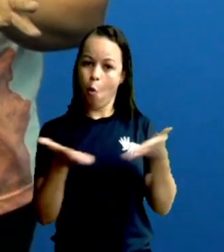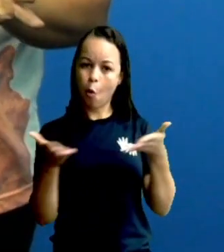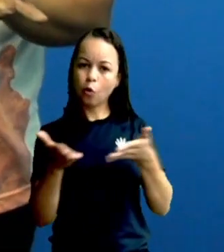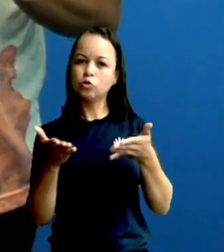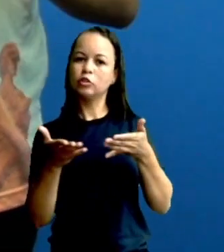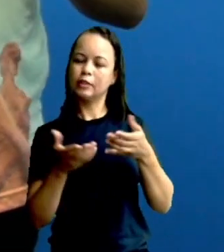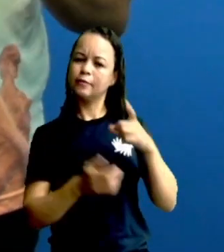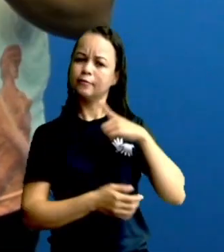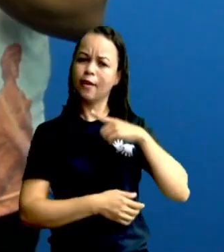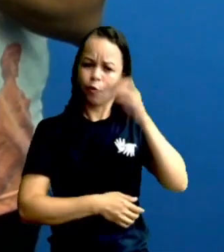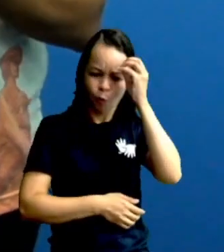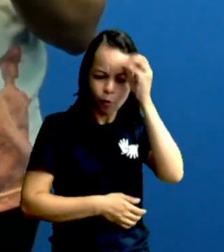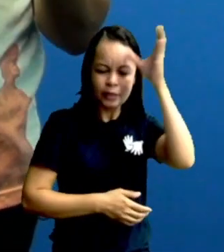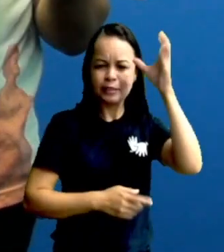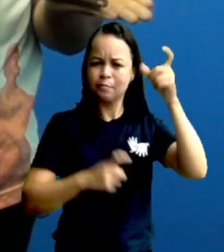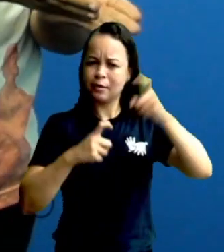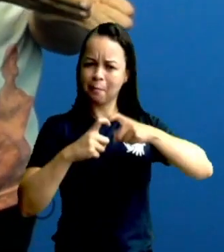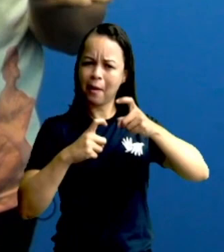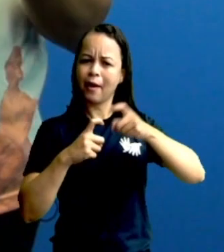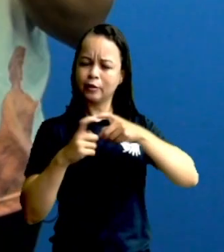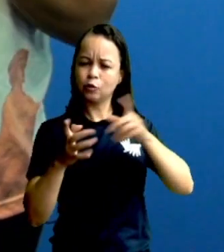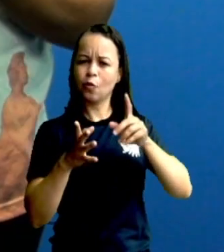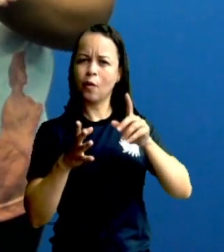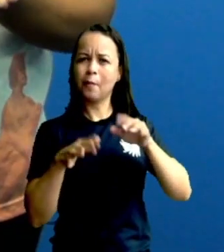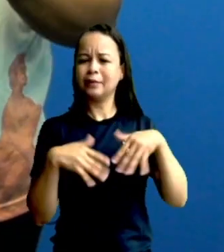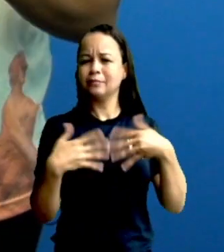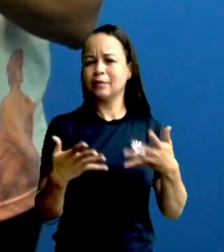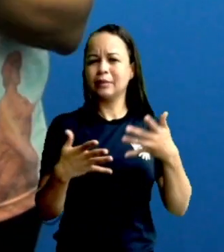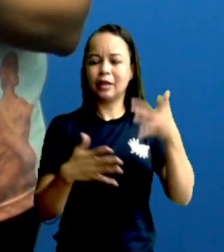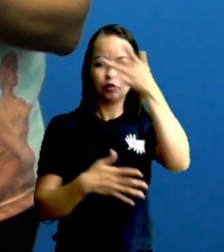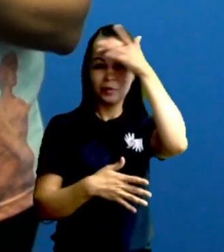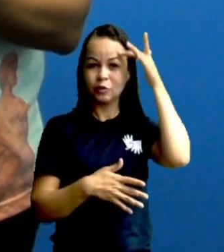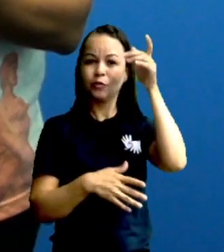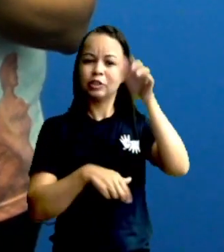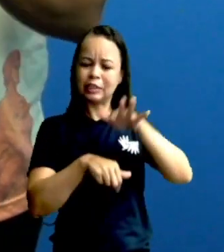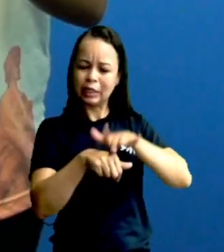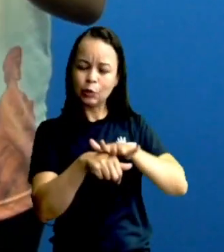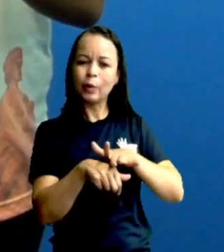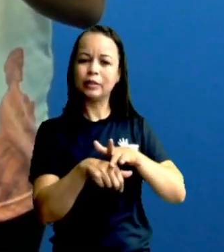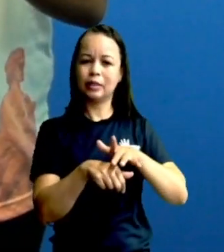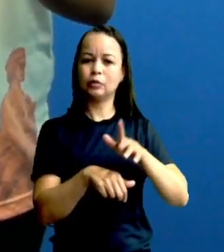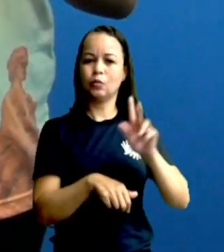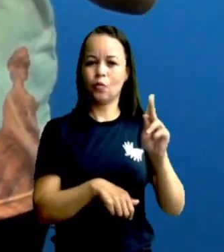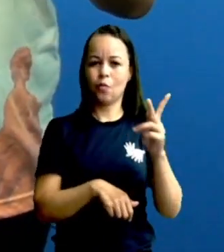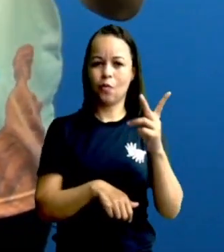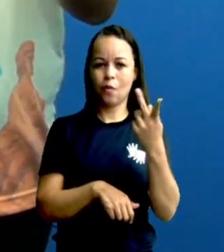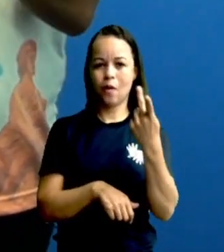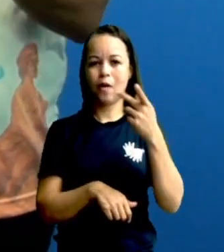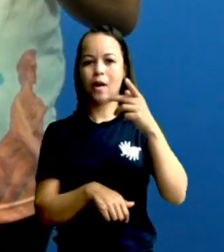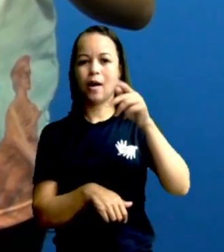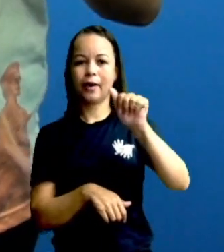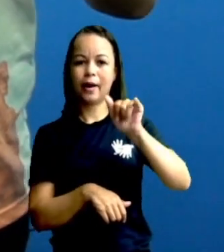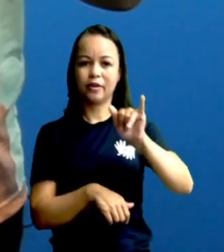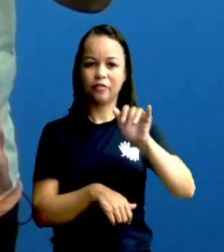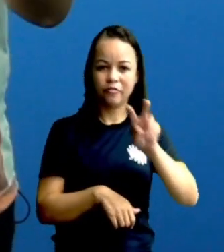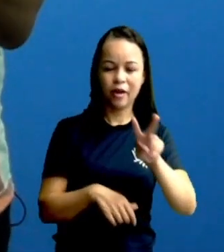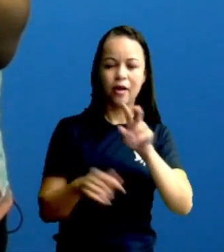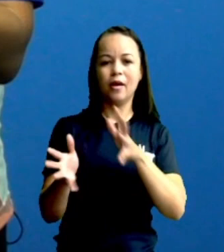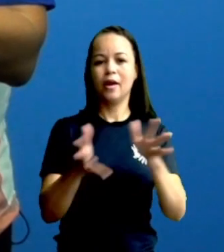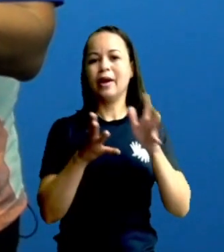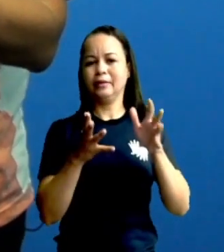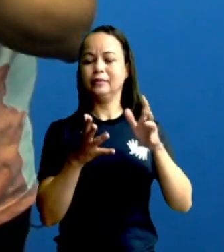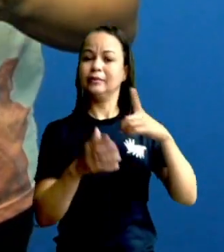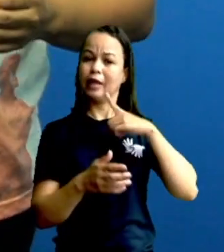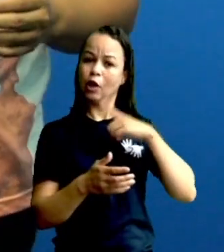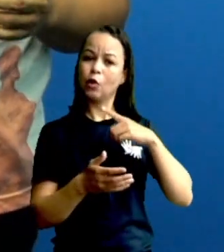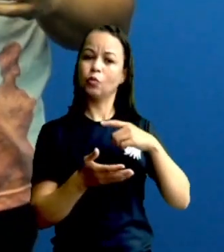tem, praticamente quem tem um problema com a AIDS, com HIV, faz o uso dos coquetéis, faz o uso dos AZTs